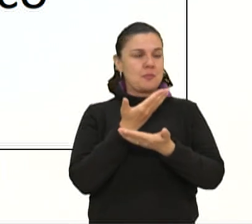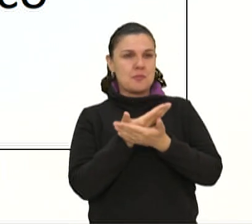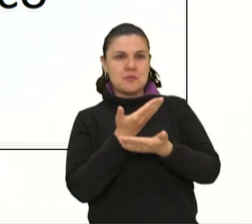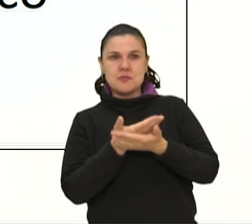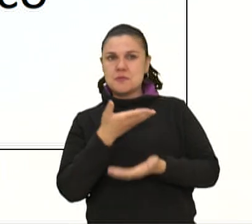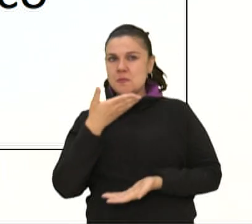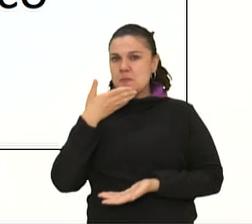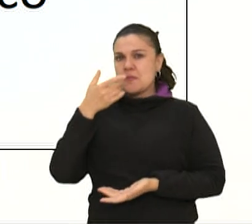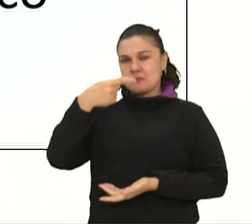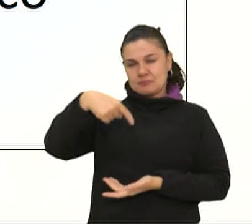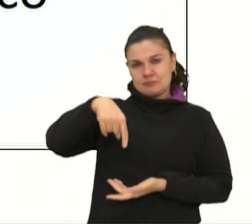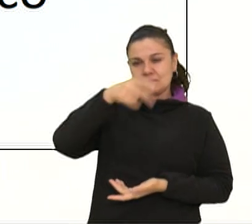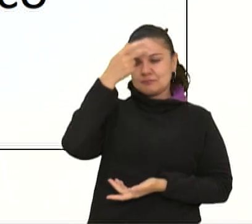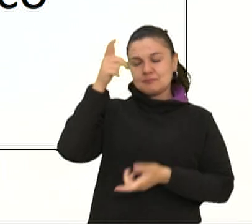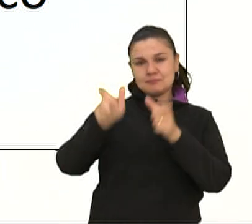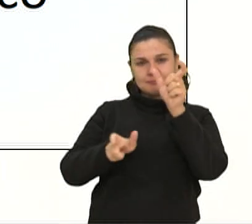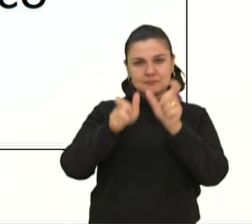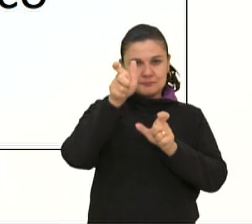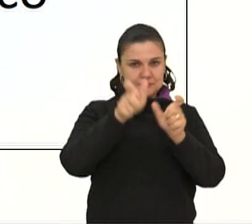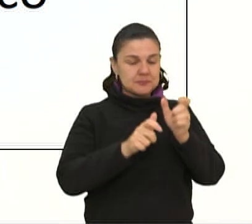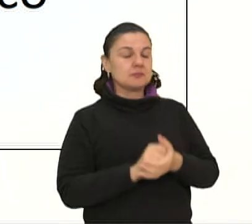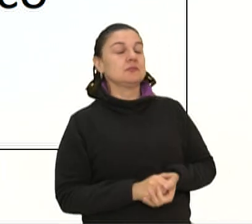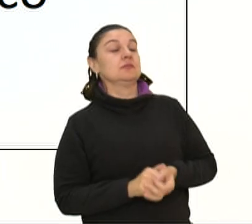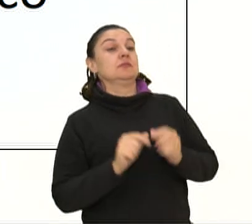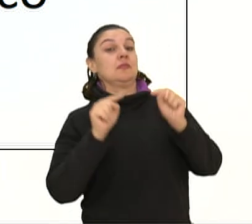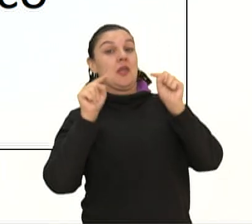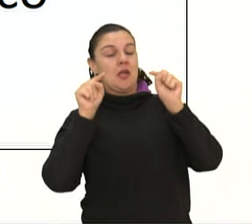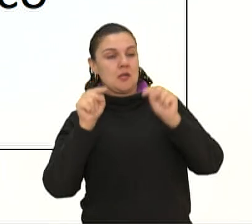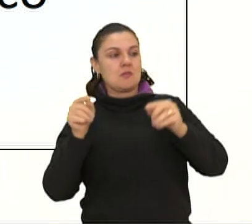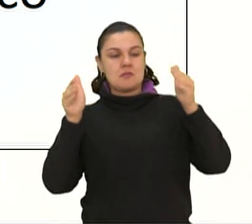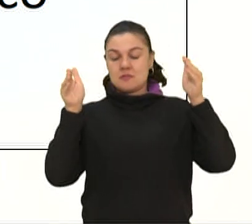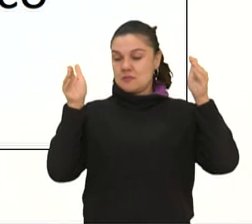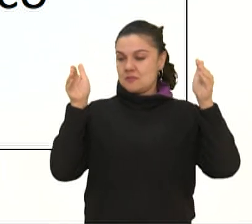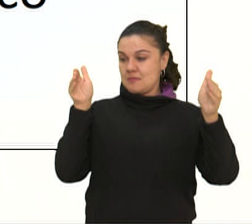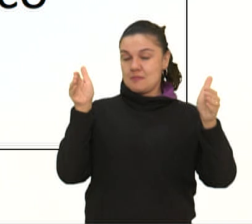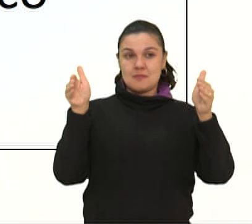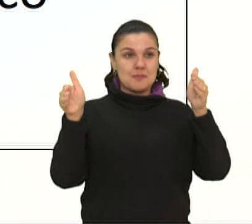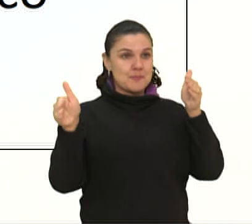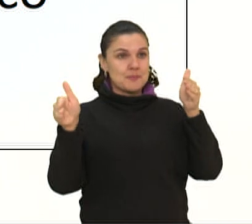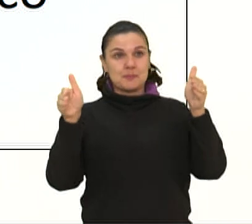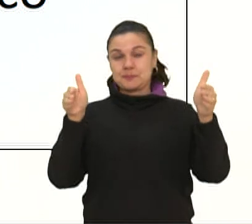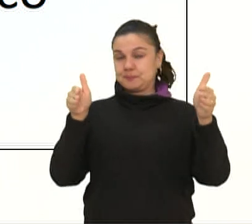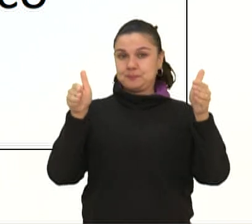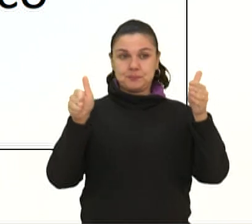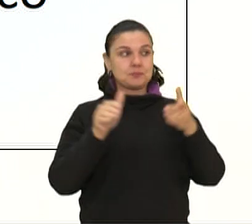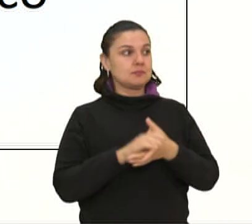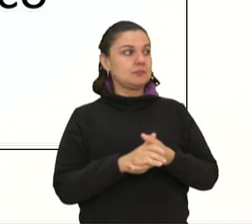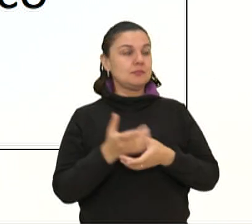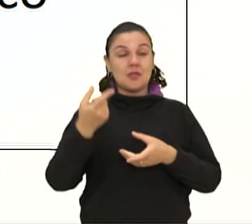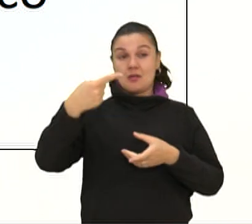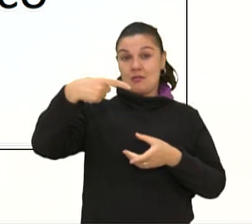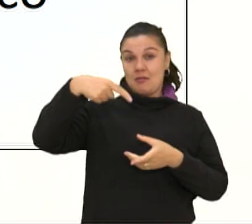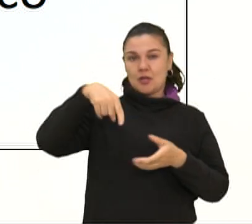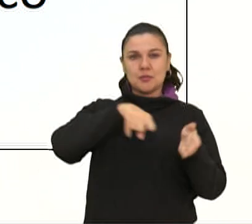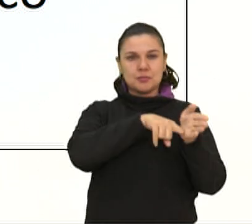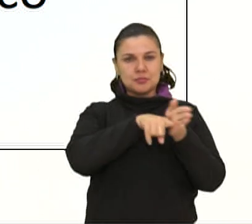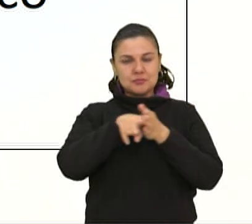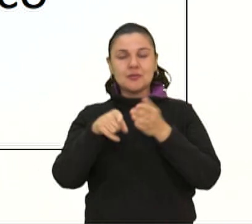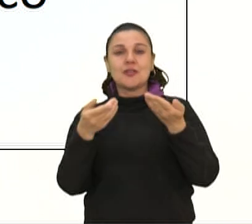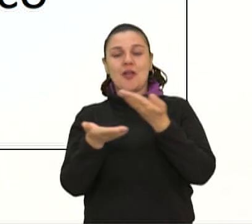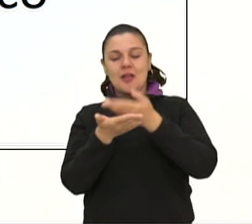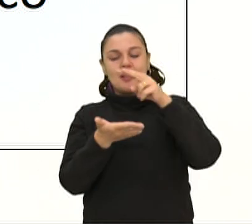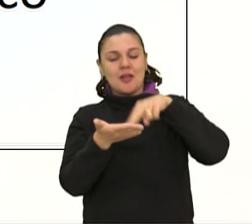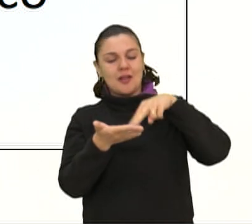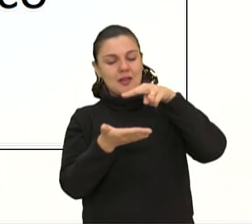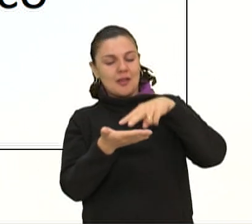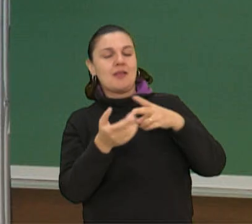com a gente. Os filósofos do estoicismo podem nos confortar em tempos de